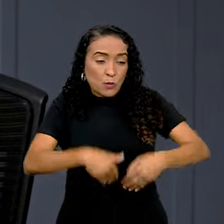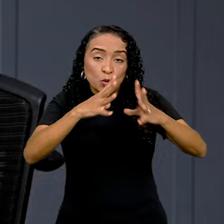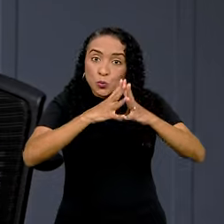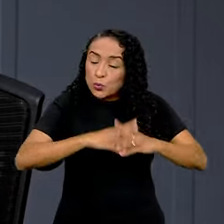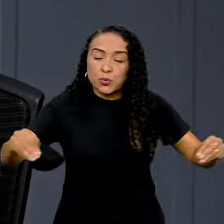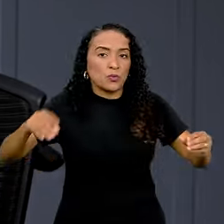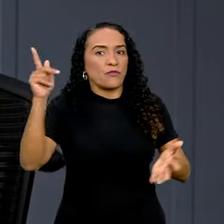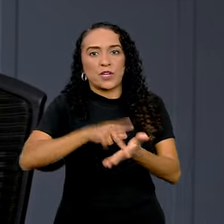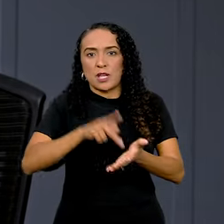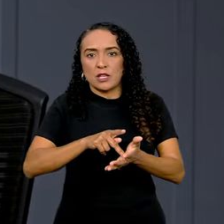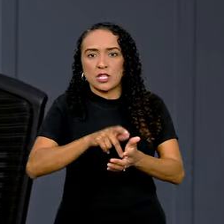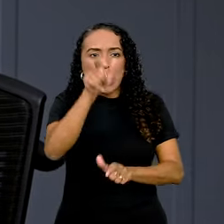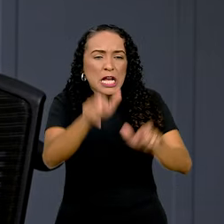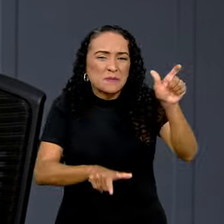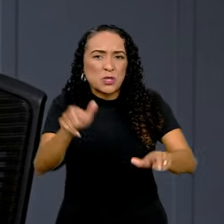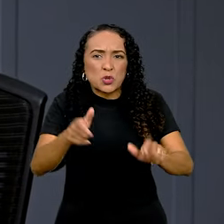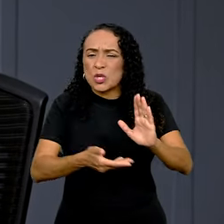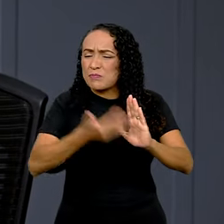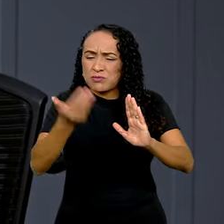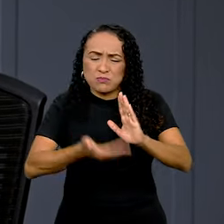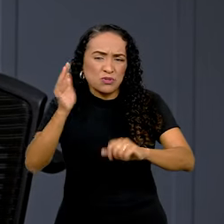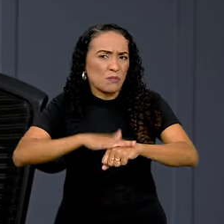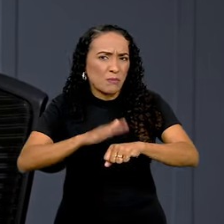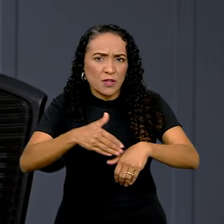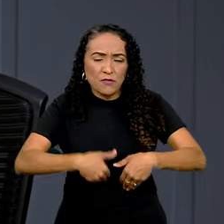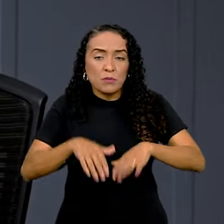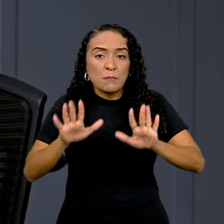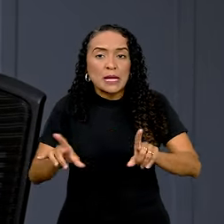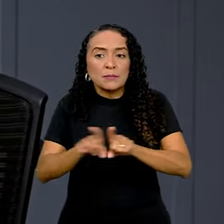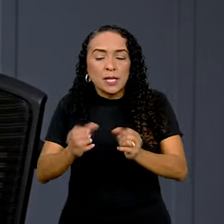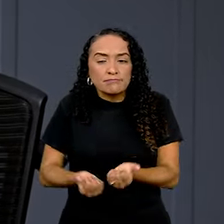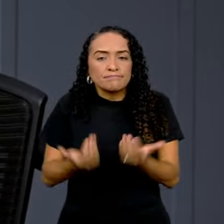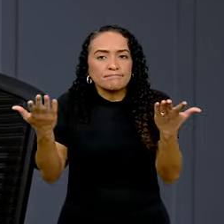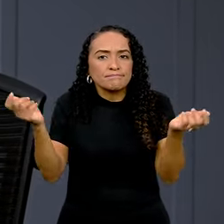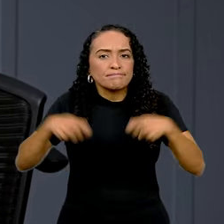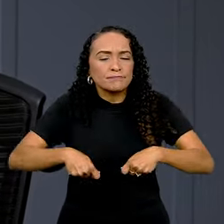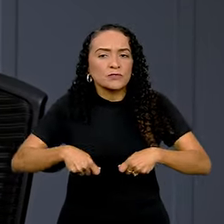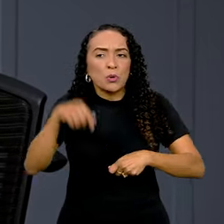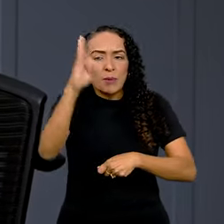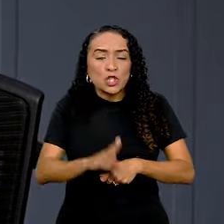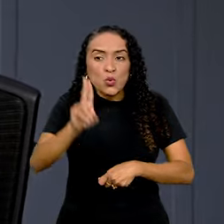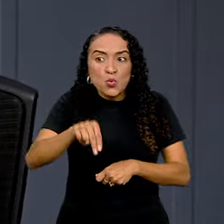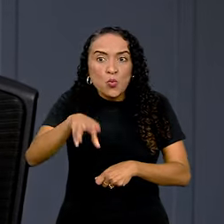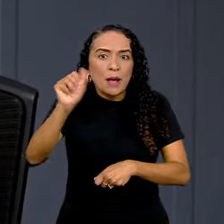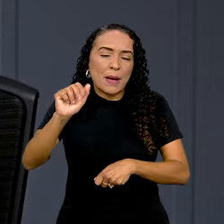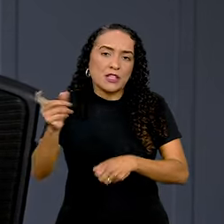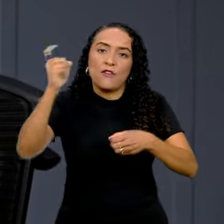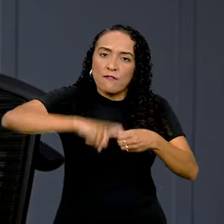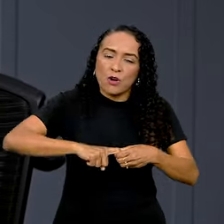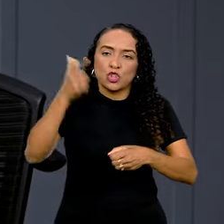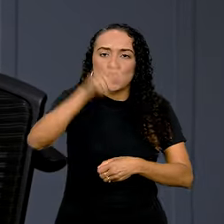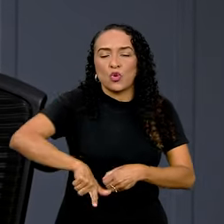erradicar fome e tirar essas pessoas né dessa condição mas fazer criar as condições para que o Brasil nunca mais volte ao mapa da